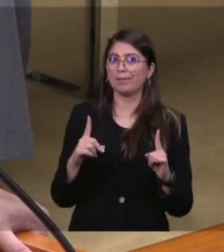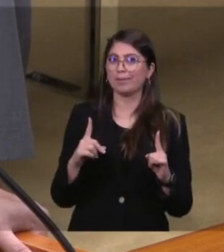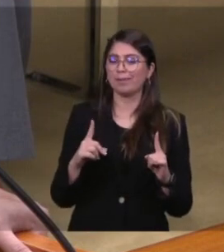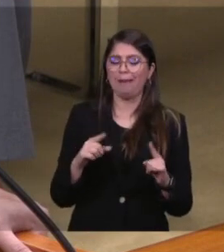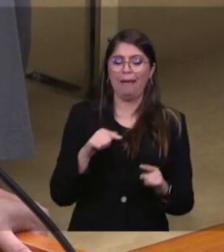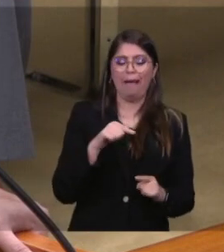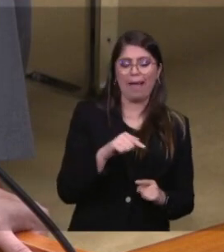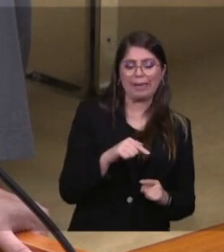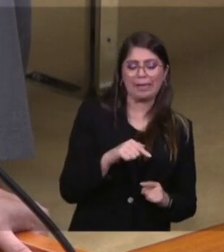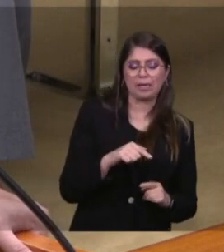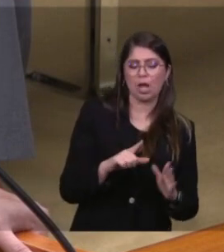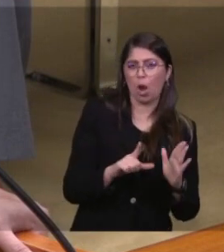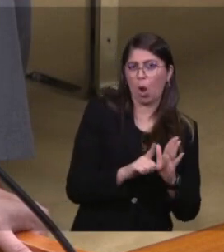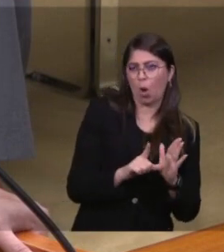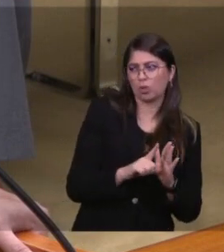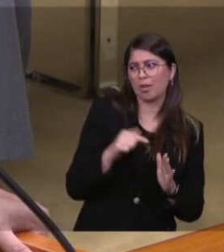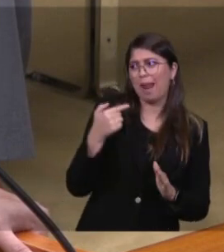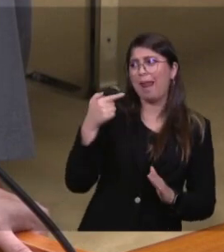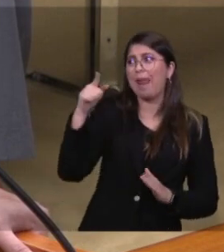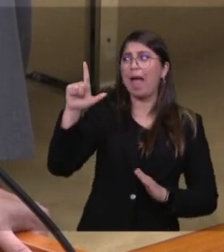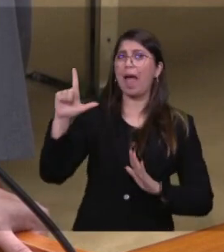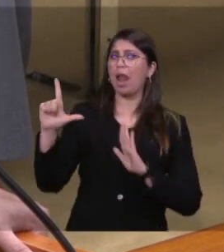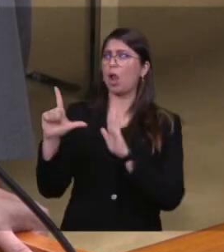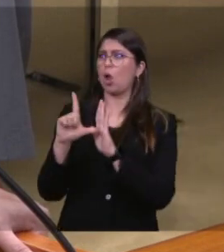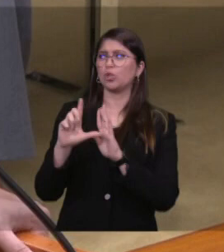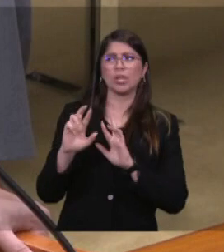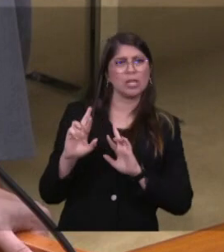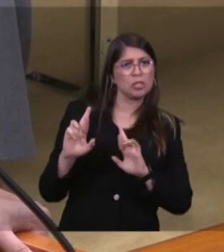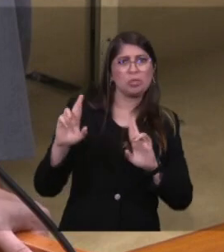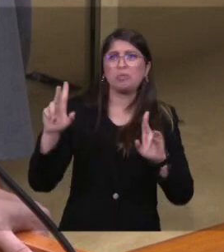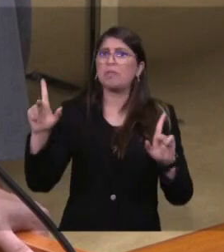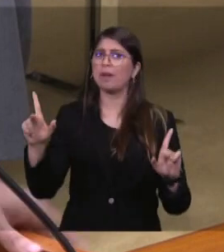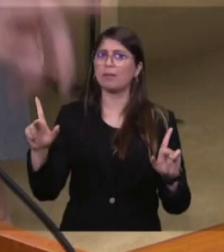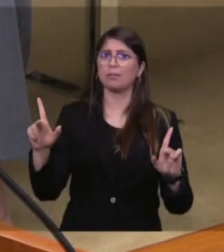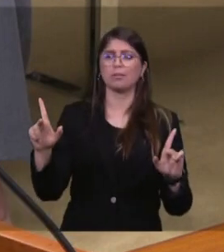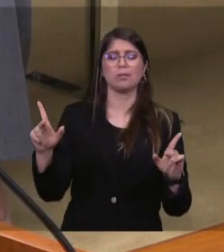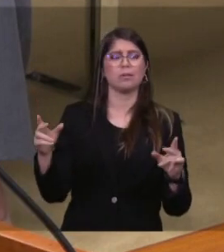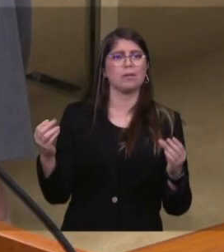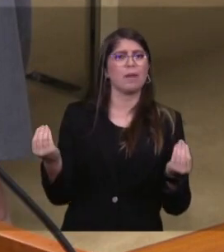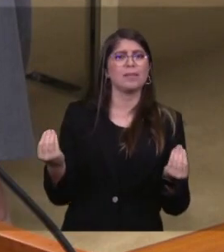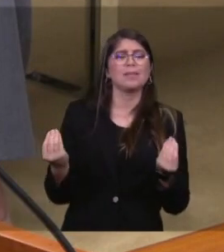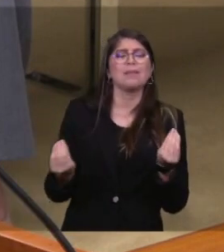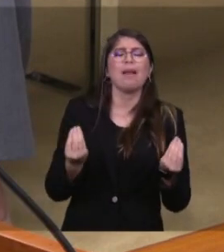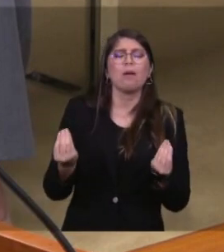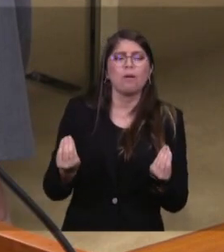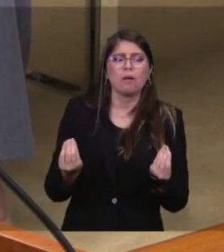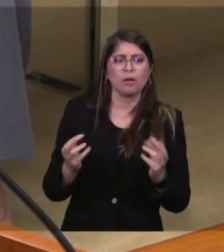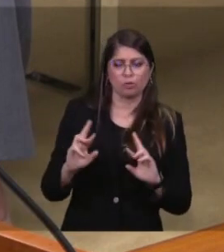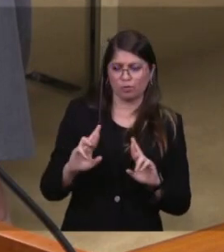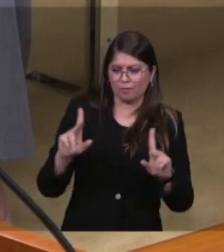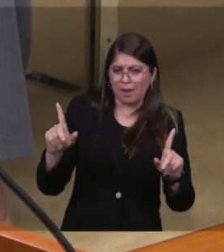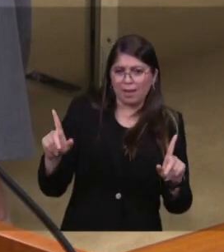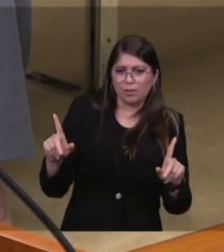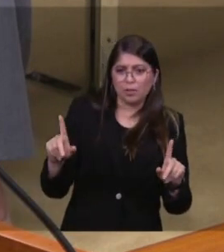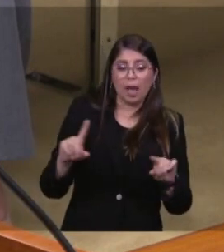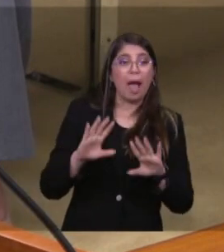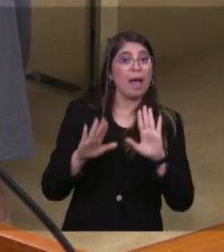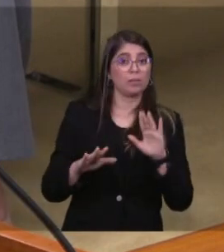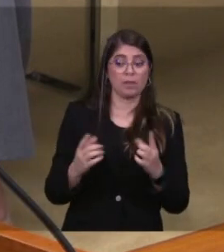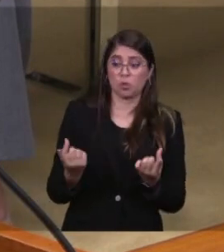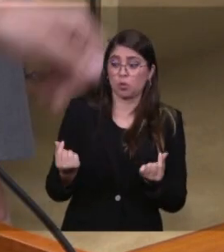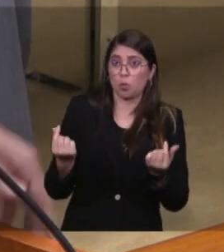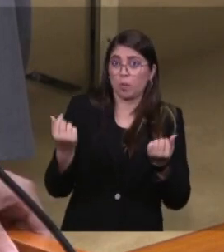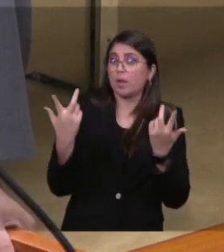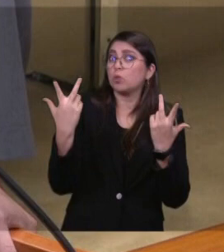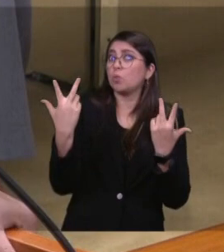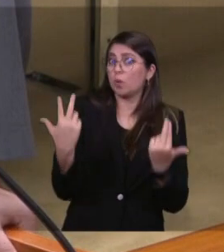diferentes. E o fator geográfico vai ser determinante para que, muitas vezes, excelência, até retorno no mesmo preço,